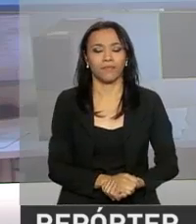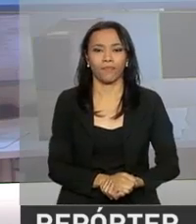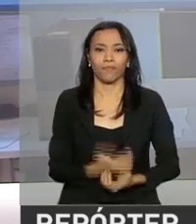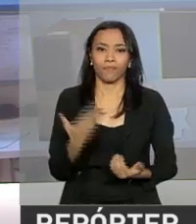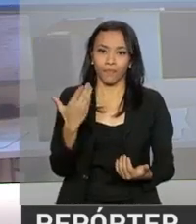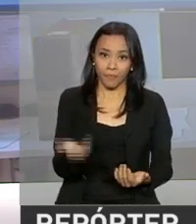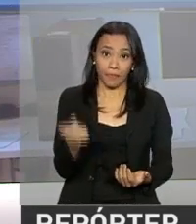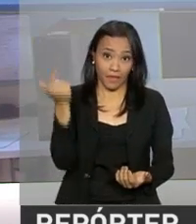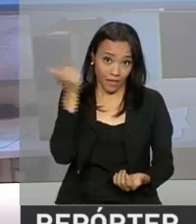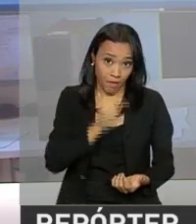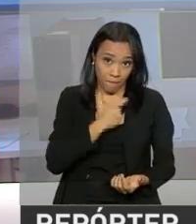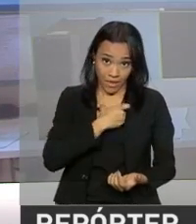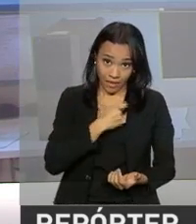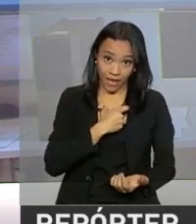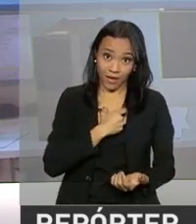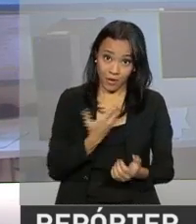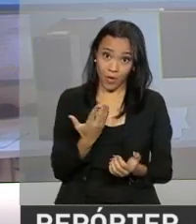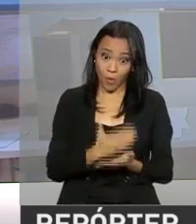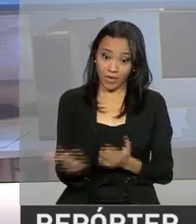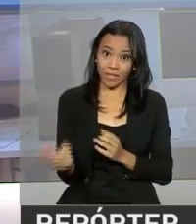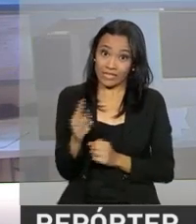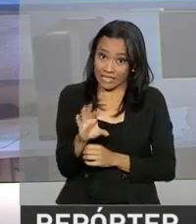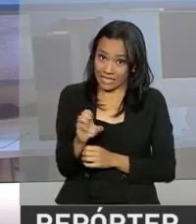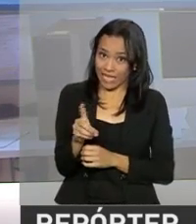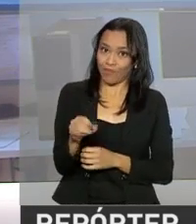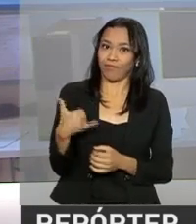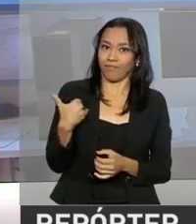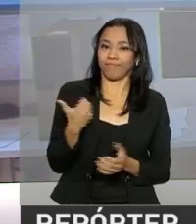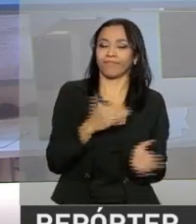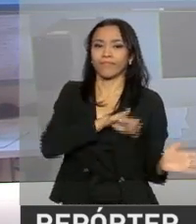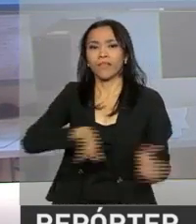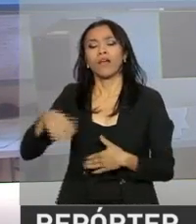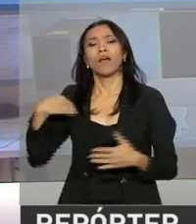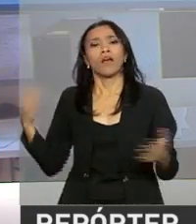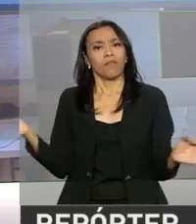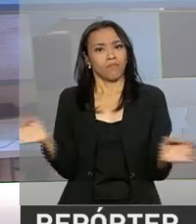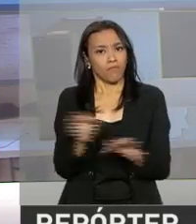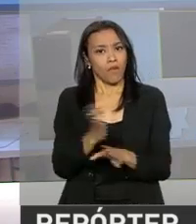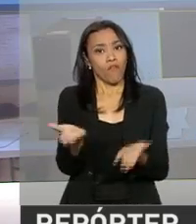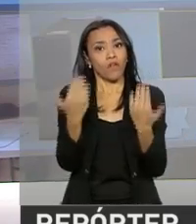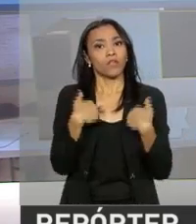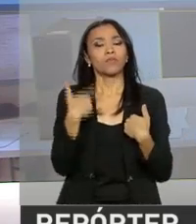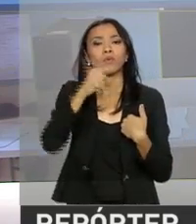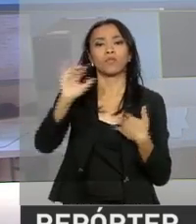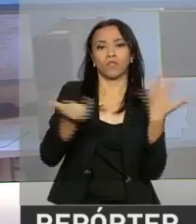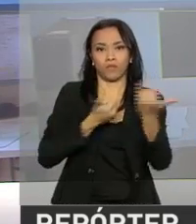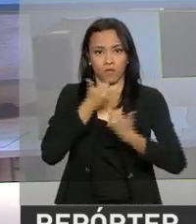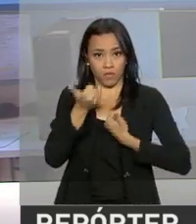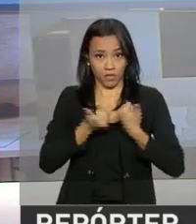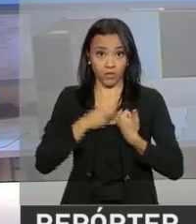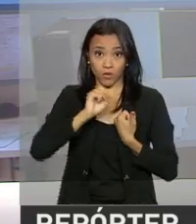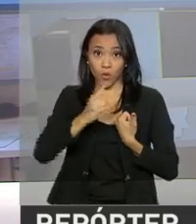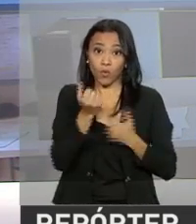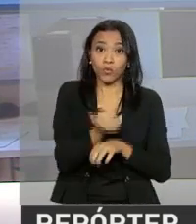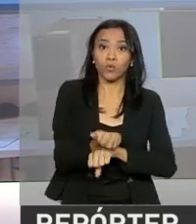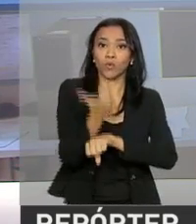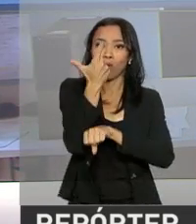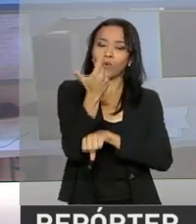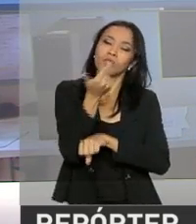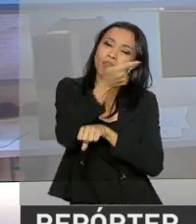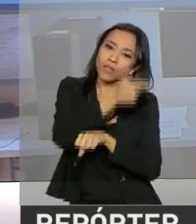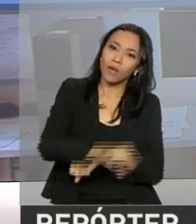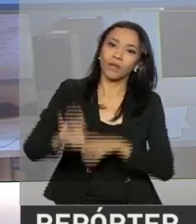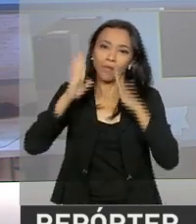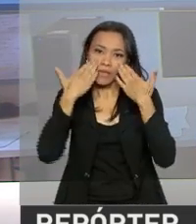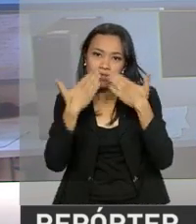A busca de medalhas começa na base. E nós ficamos por aqui, voltamos a qualquer momento com outras informações ou ao meio-dia na